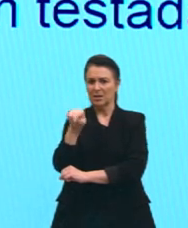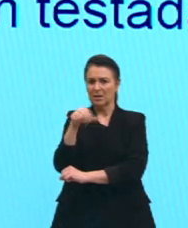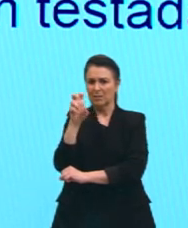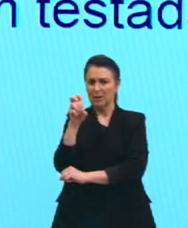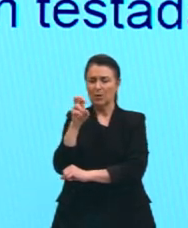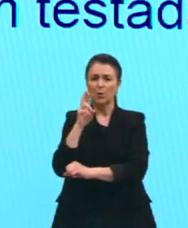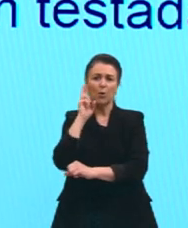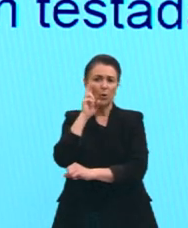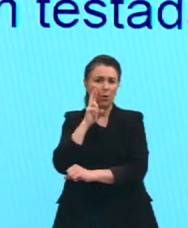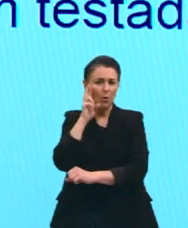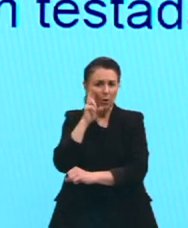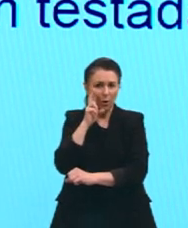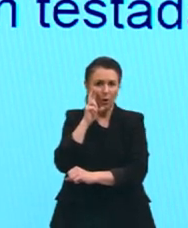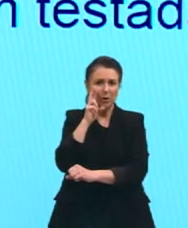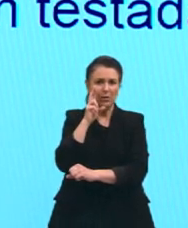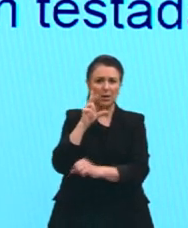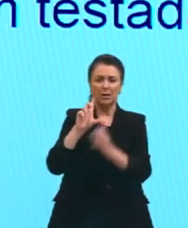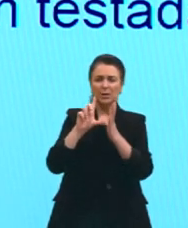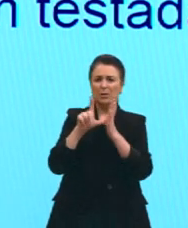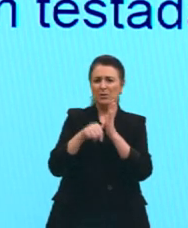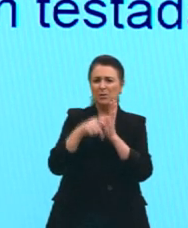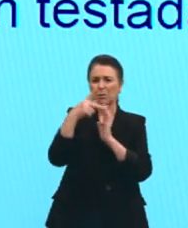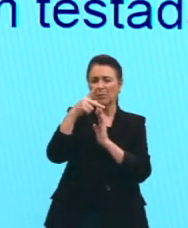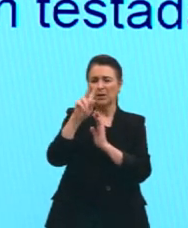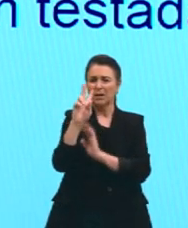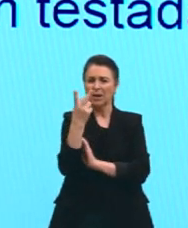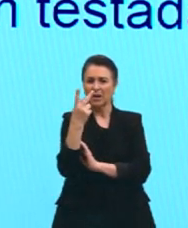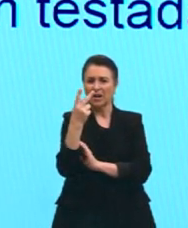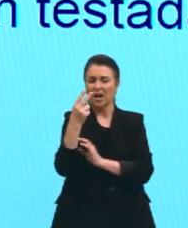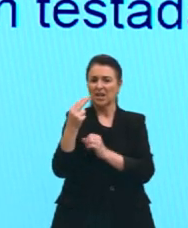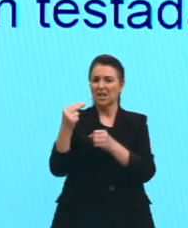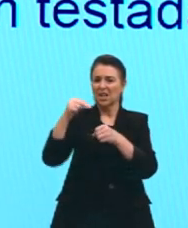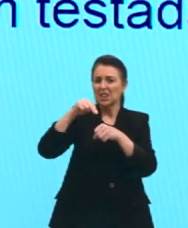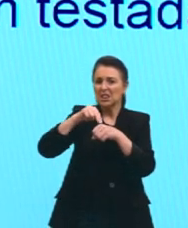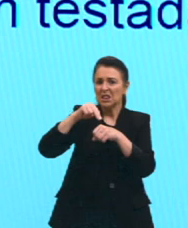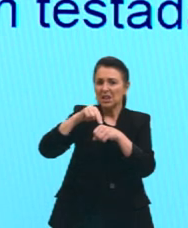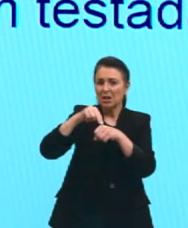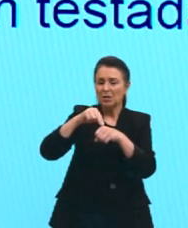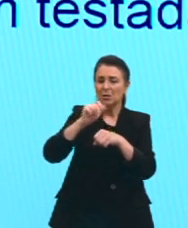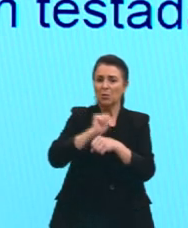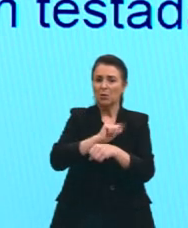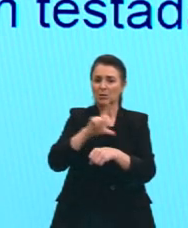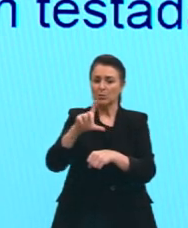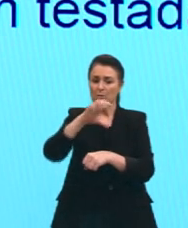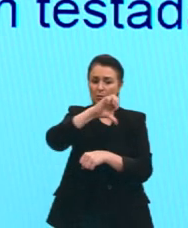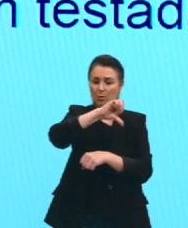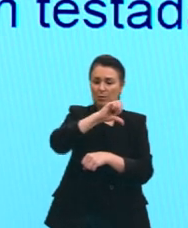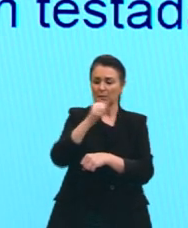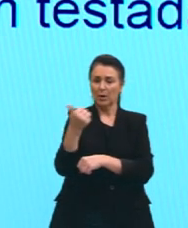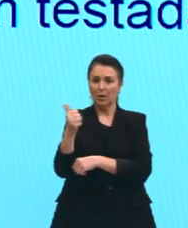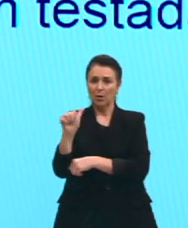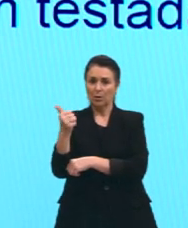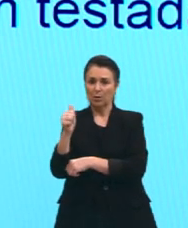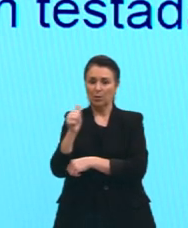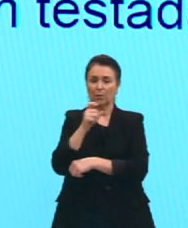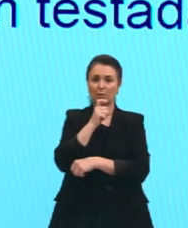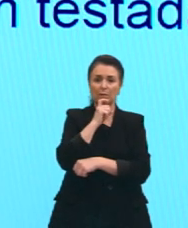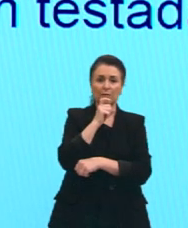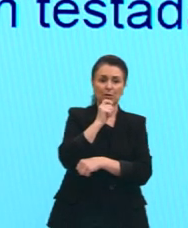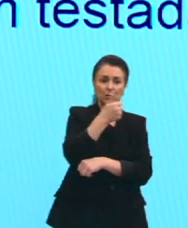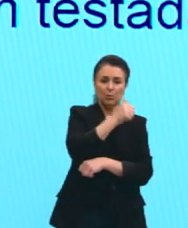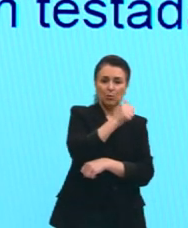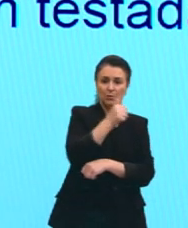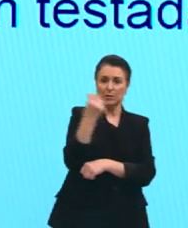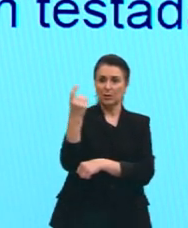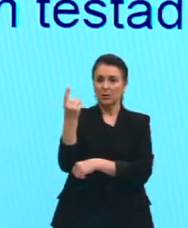roxo na faixa mais do PH neutro vaca alcalino azul de 9 a 11 verde de